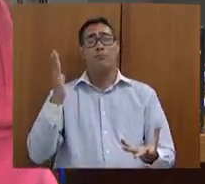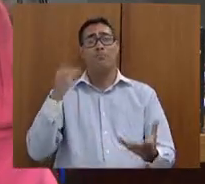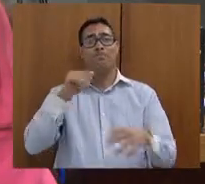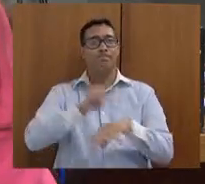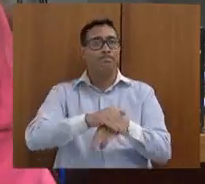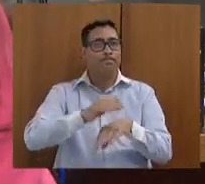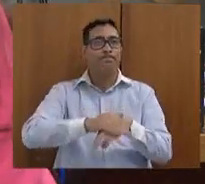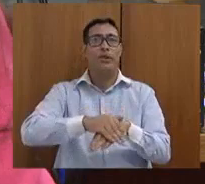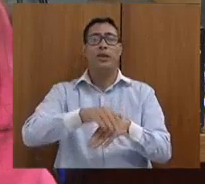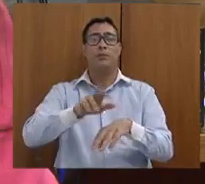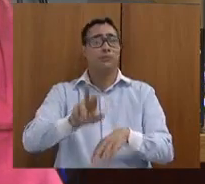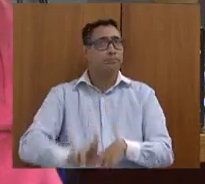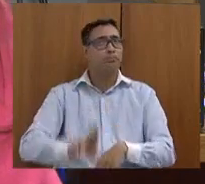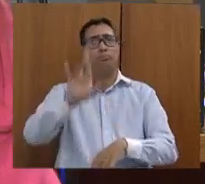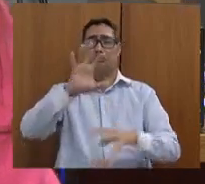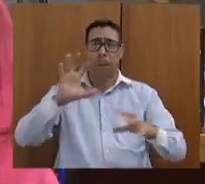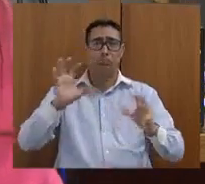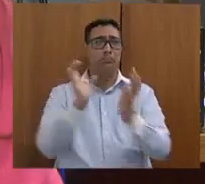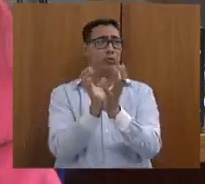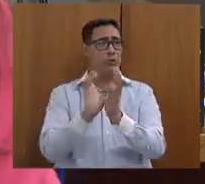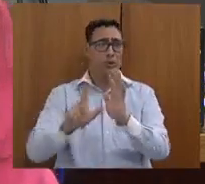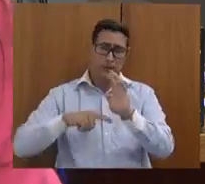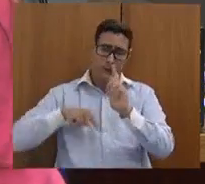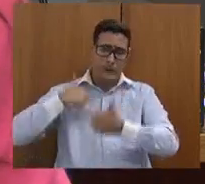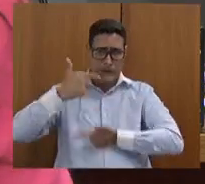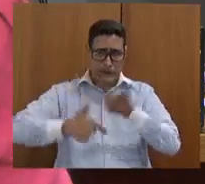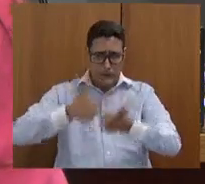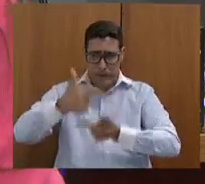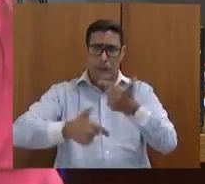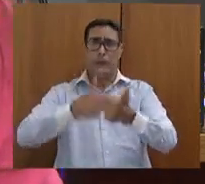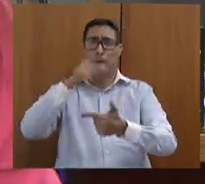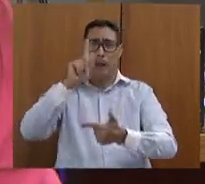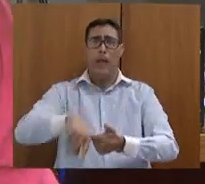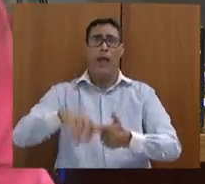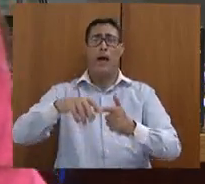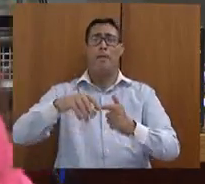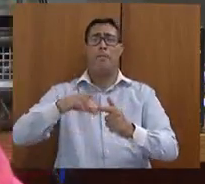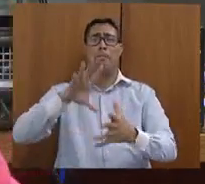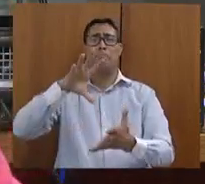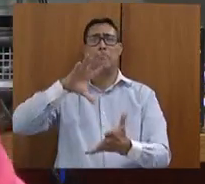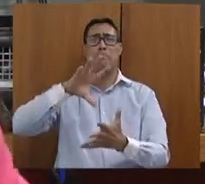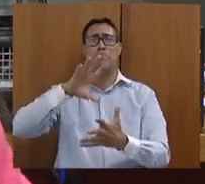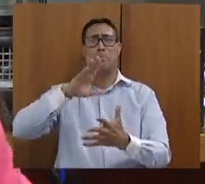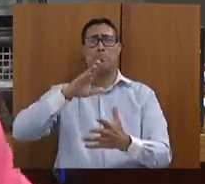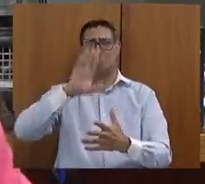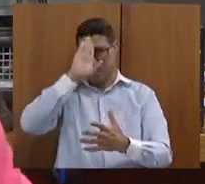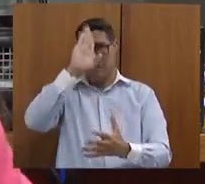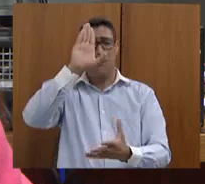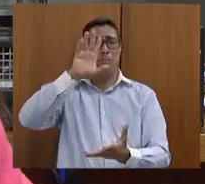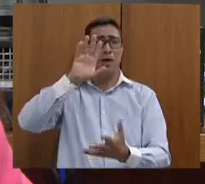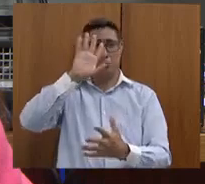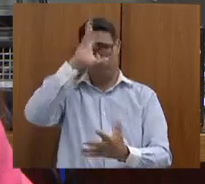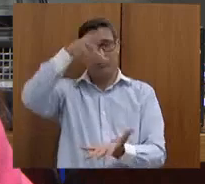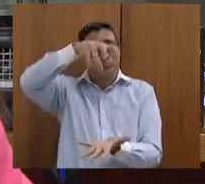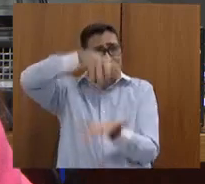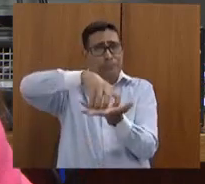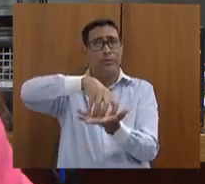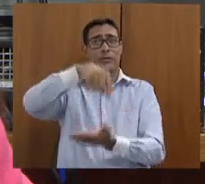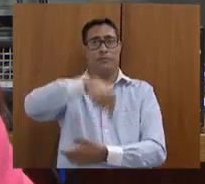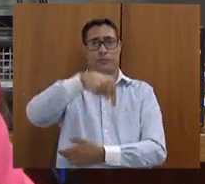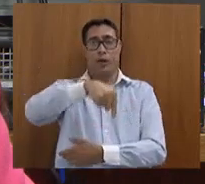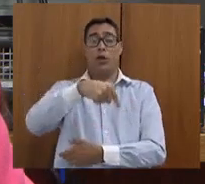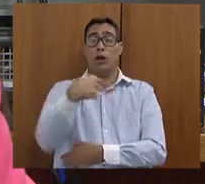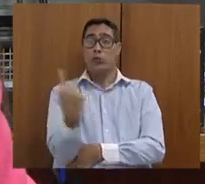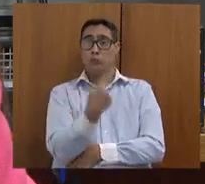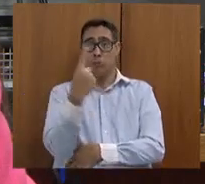para nossa comissão para o nosso trabalho para nossa comissão é a pasta Central mas para o nosso trabalho enquanto parlamentares Aqui